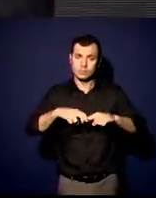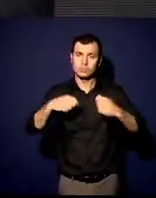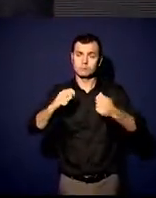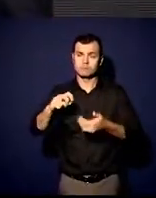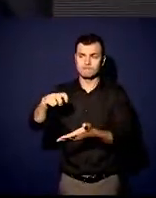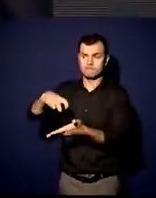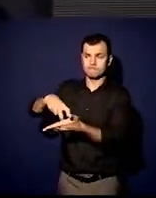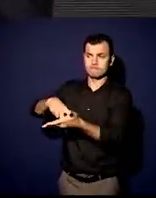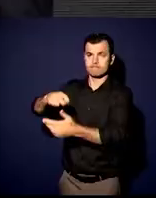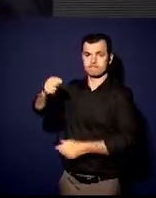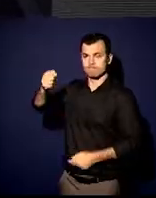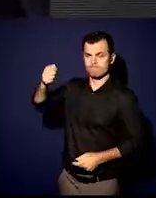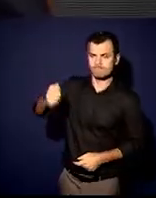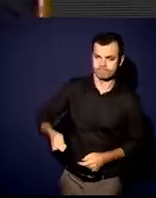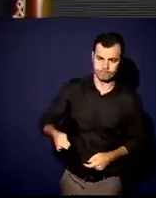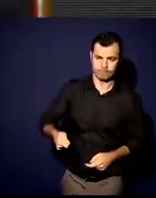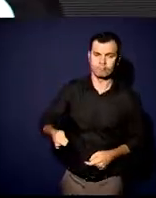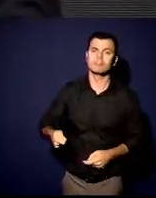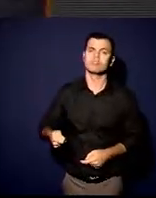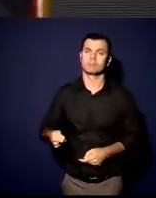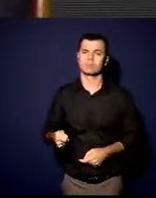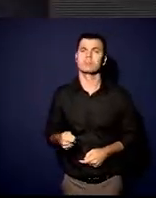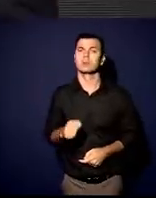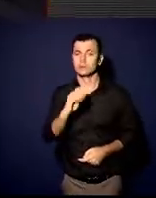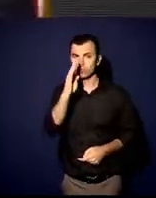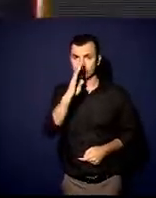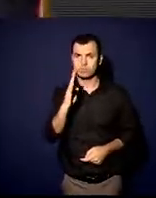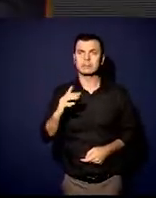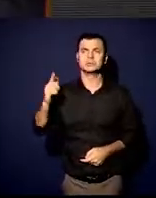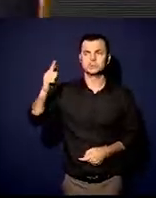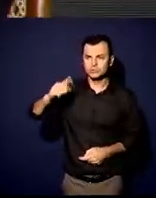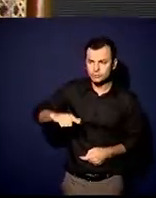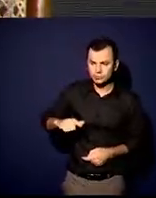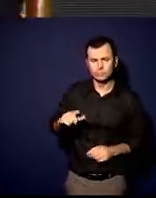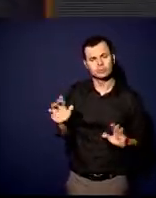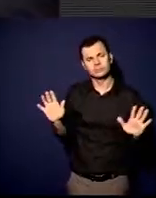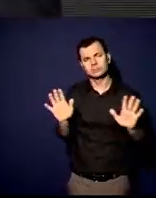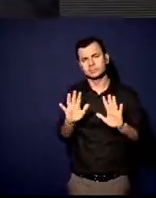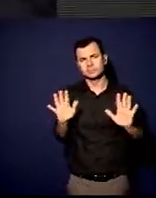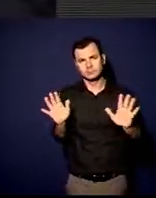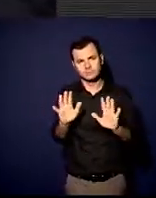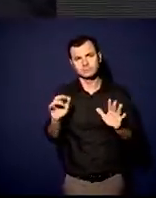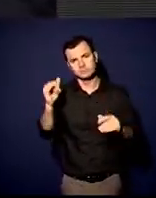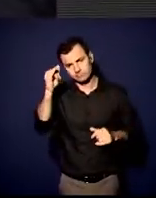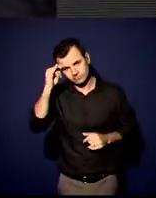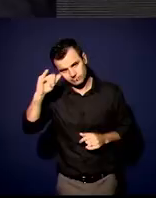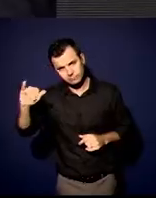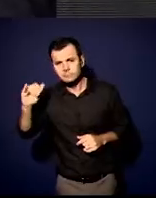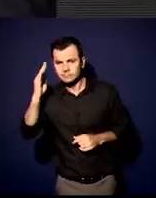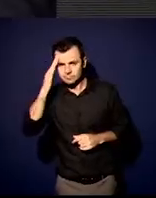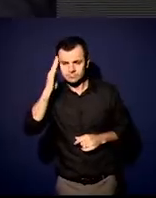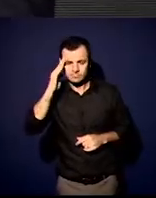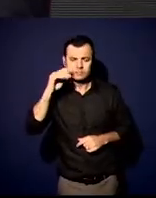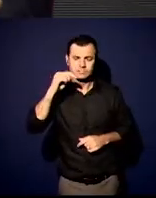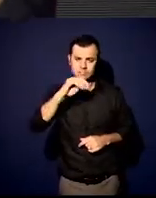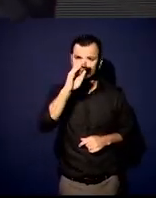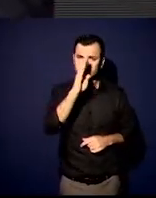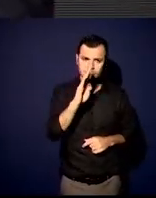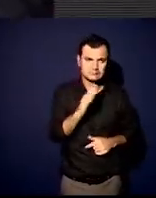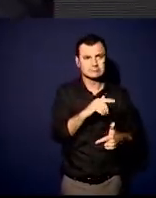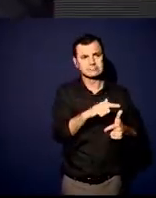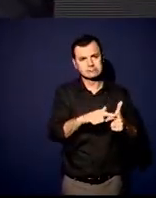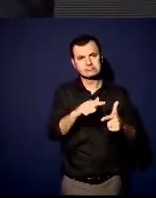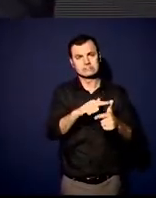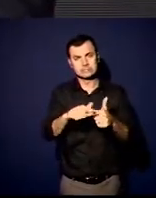o Brasil é um país que tem essas turbulências próprias como todas que nós falamos aqui mas tem instituições